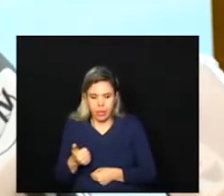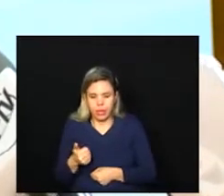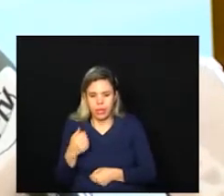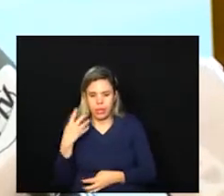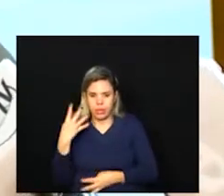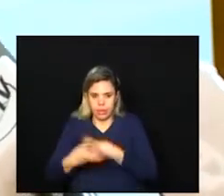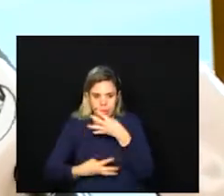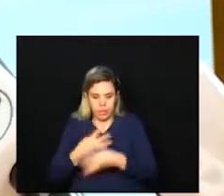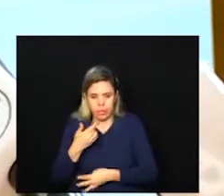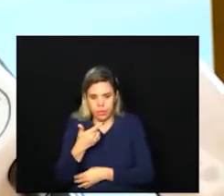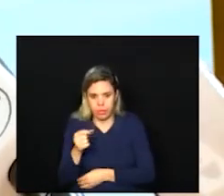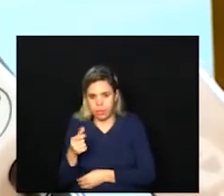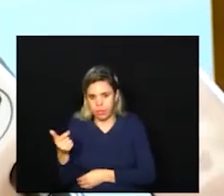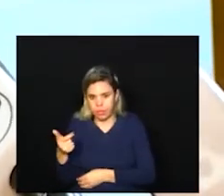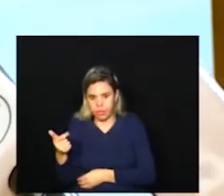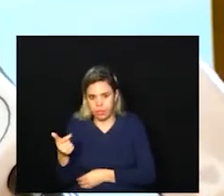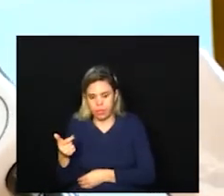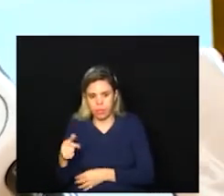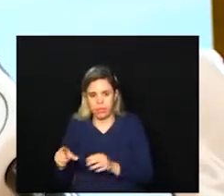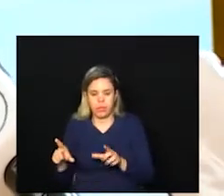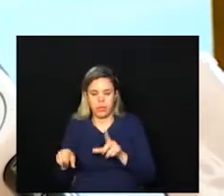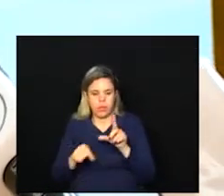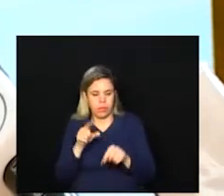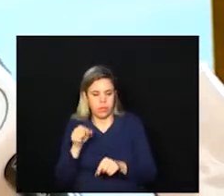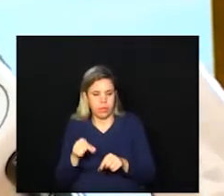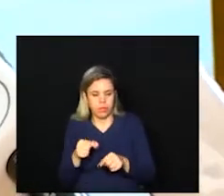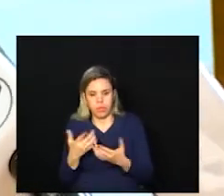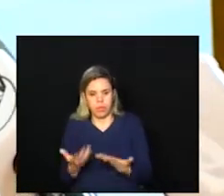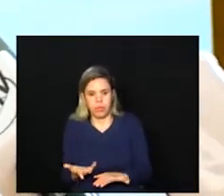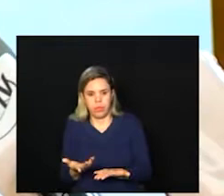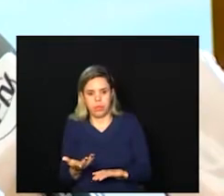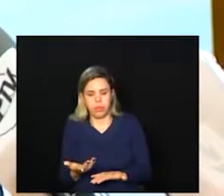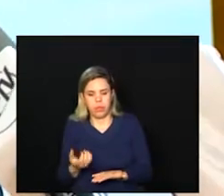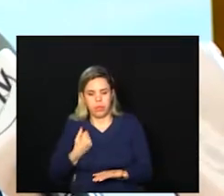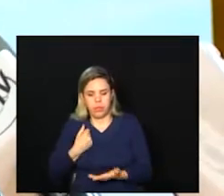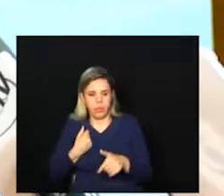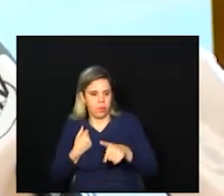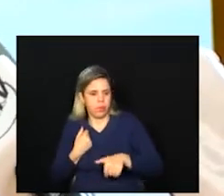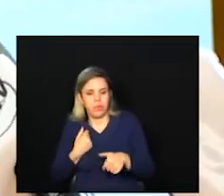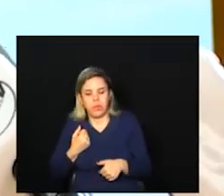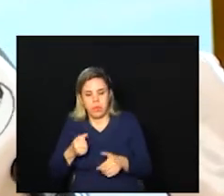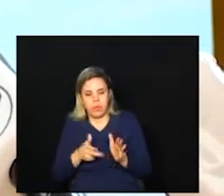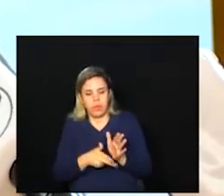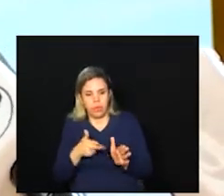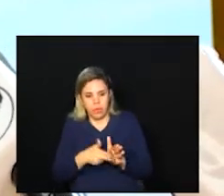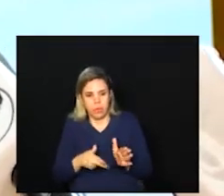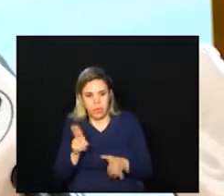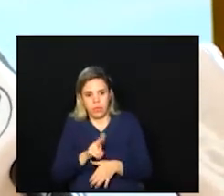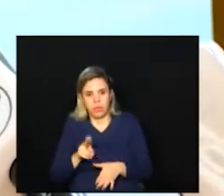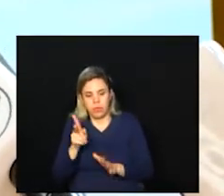de 2022, o leilão de concessão da linha 7, incluindo